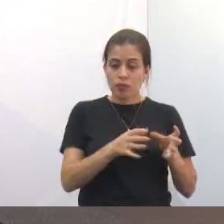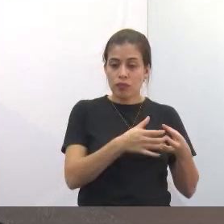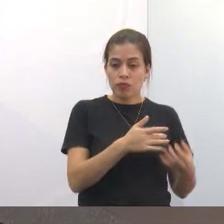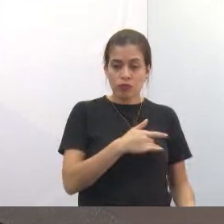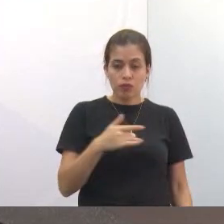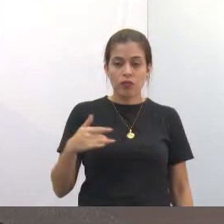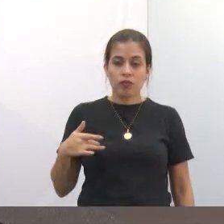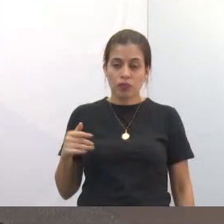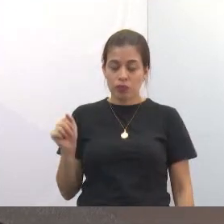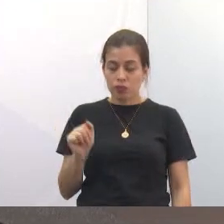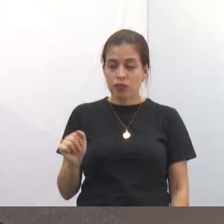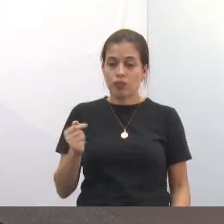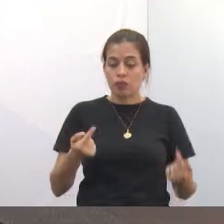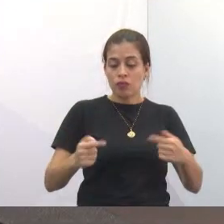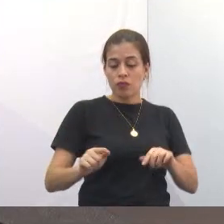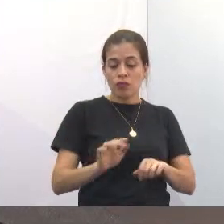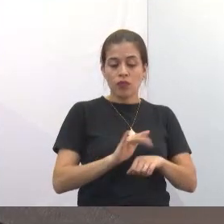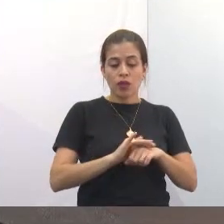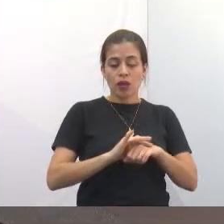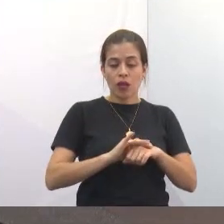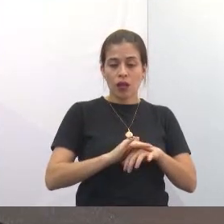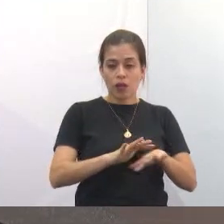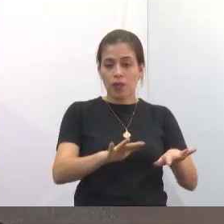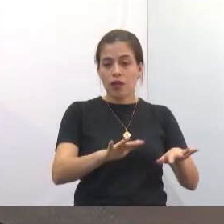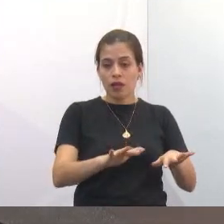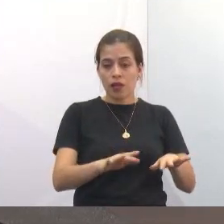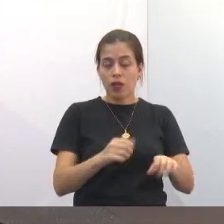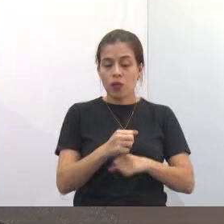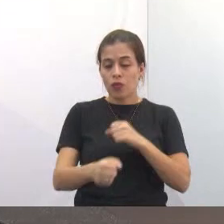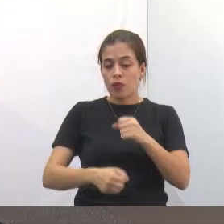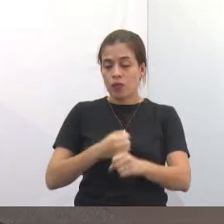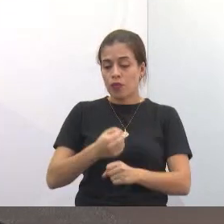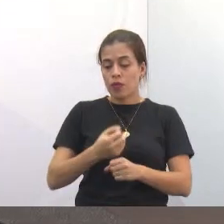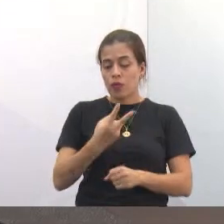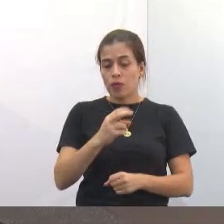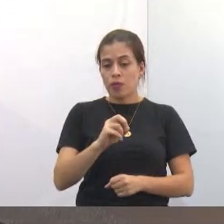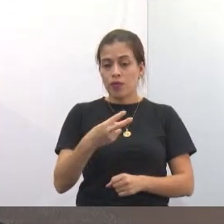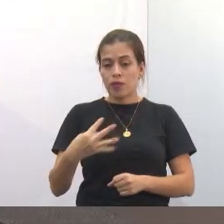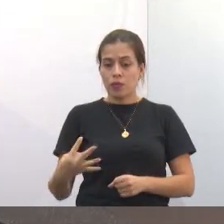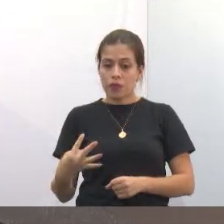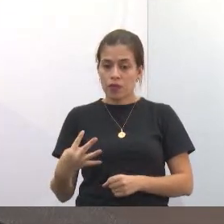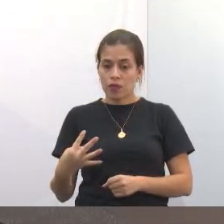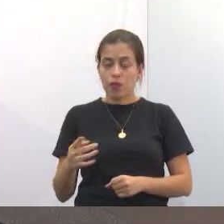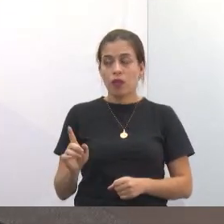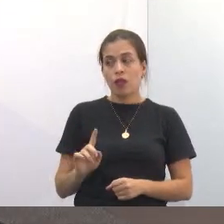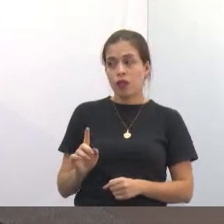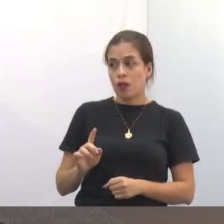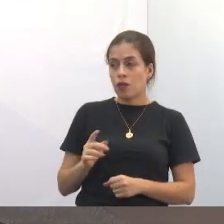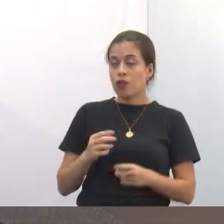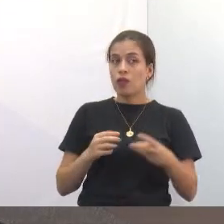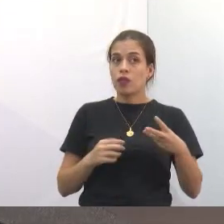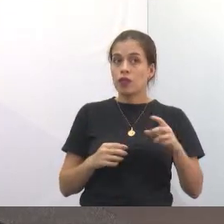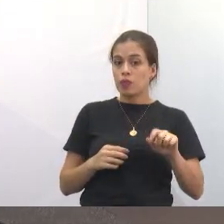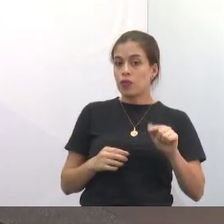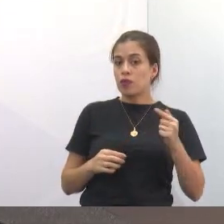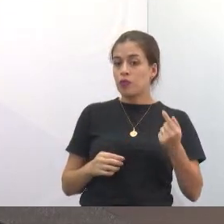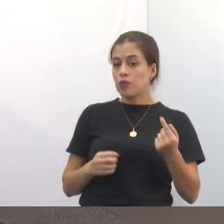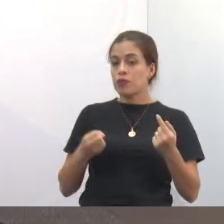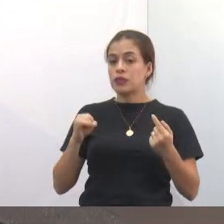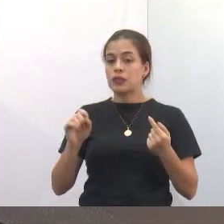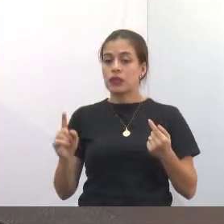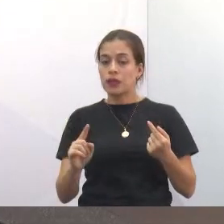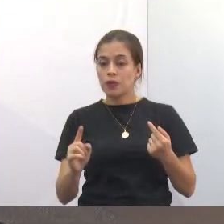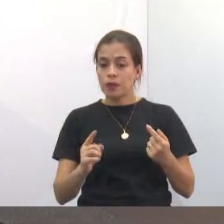os agentes de combate à endemia para o ano 2024? Não. 3.1. Em caso negativo, justificar o motivo, bem